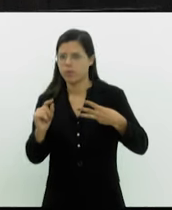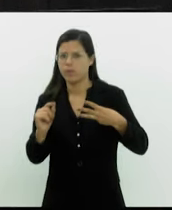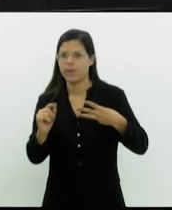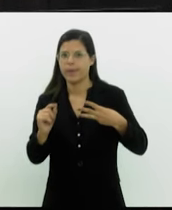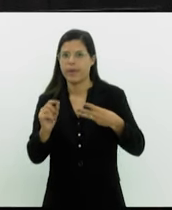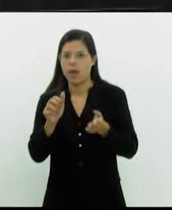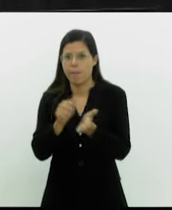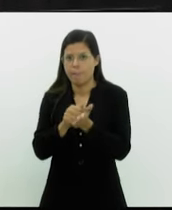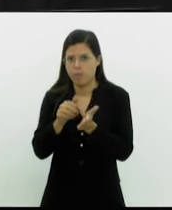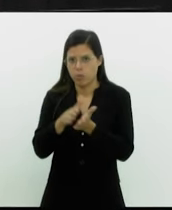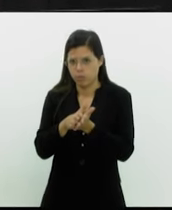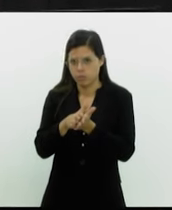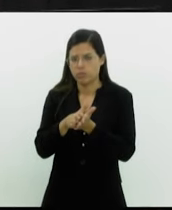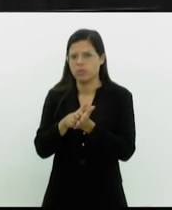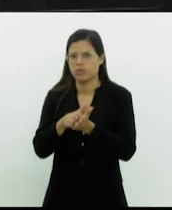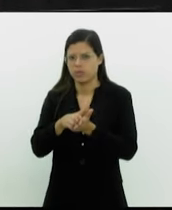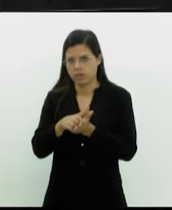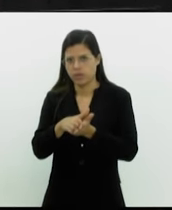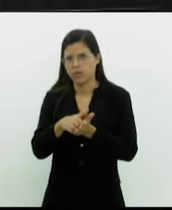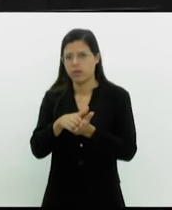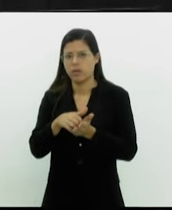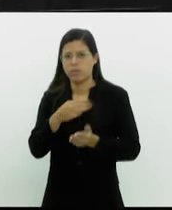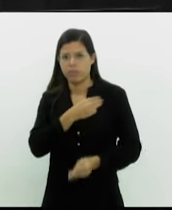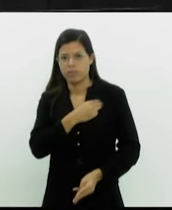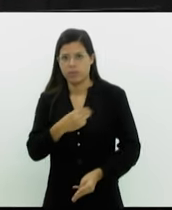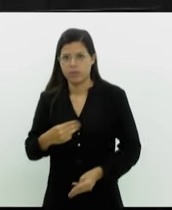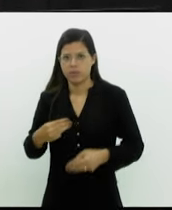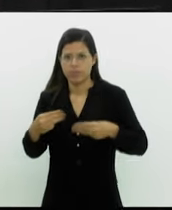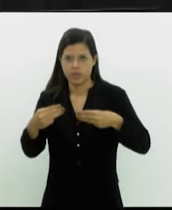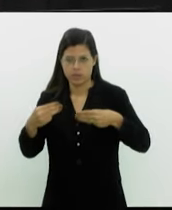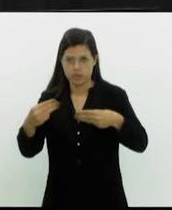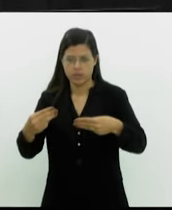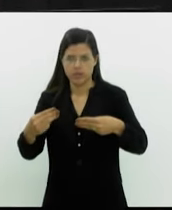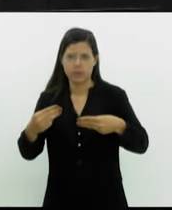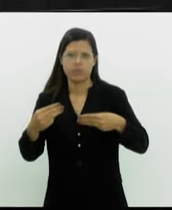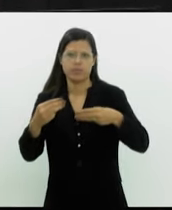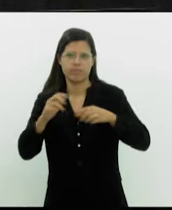multa que o Ministério da Economia